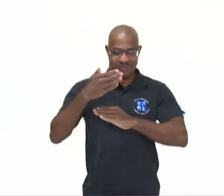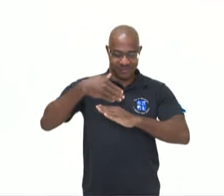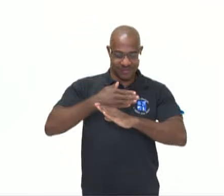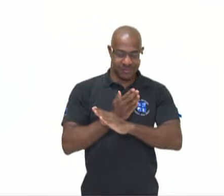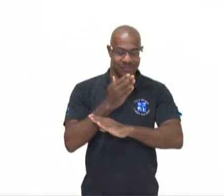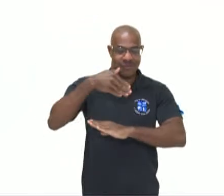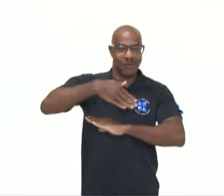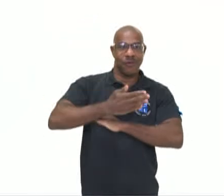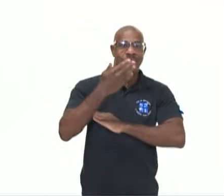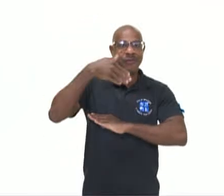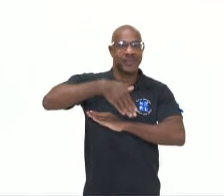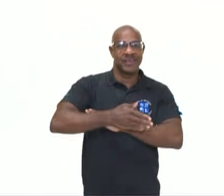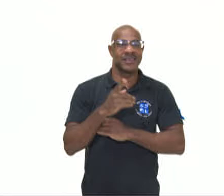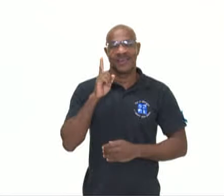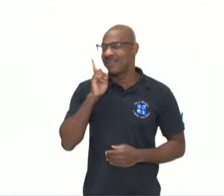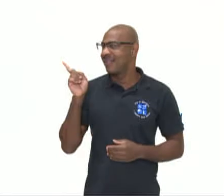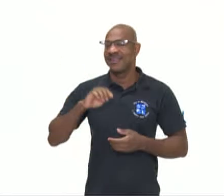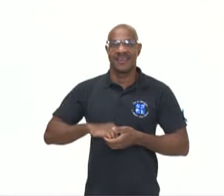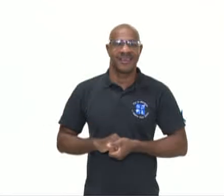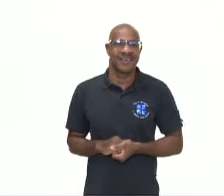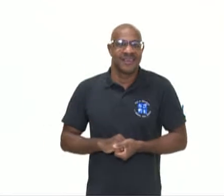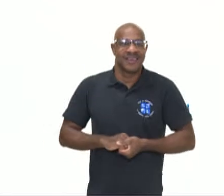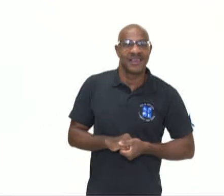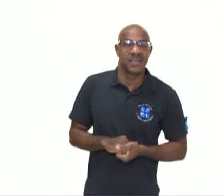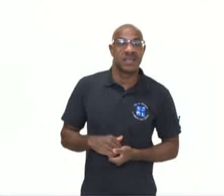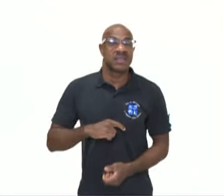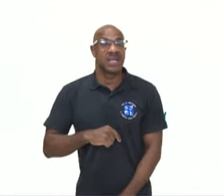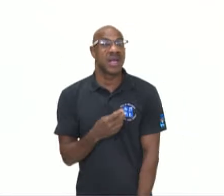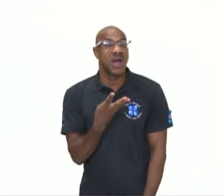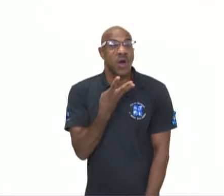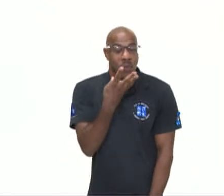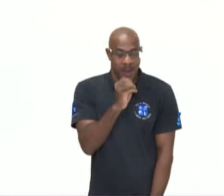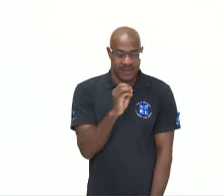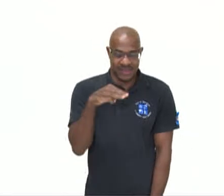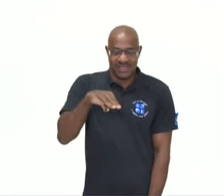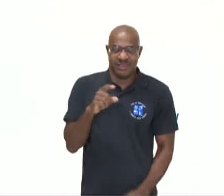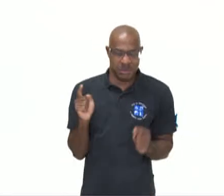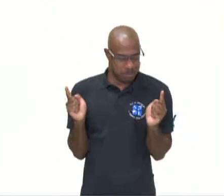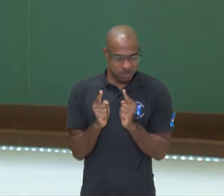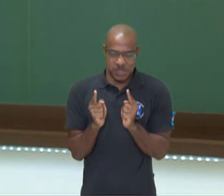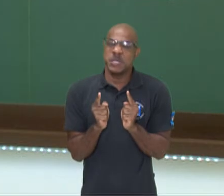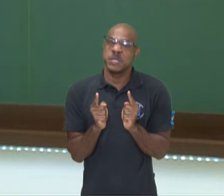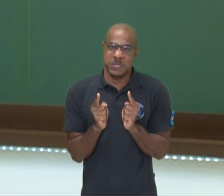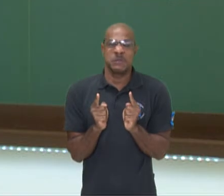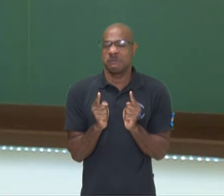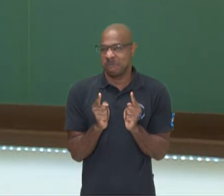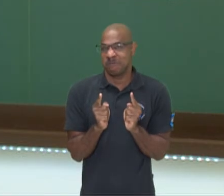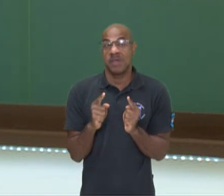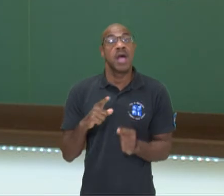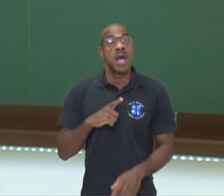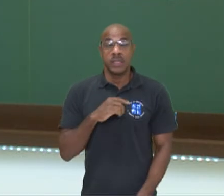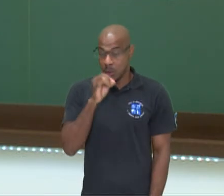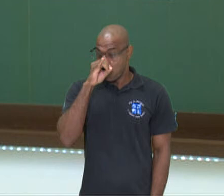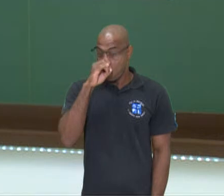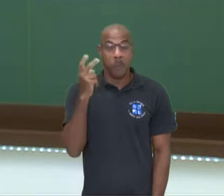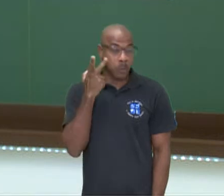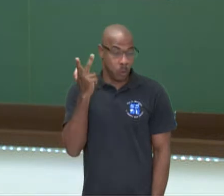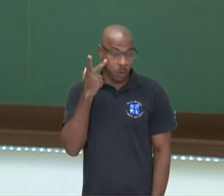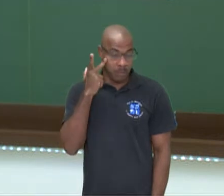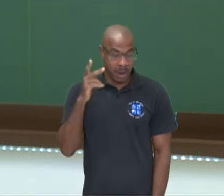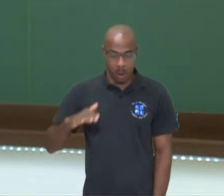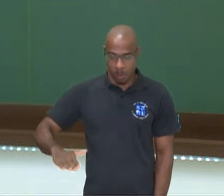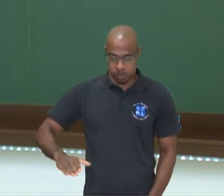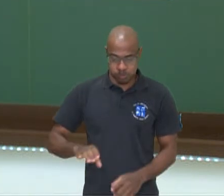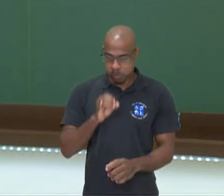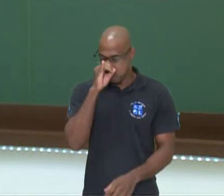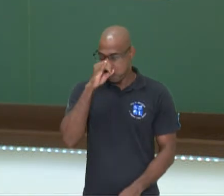40 centímetros. Há quem prefira ter o porco comum, que é bem maior, tá bom? Tem gente que tem um porco normal de estimação. Nós estamos falando do